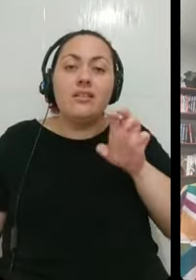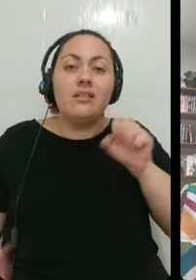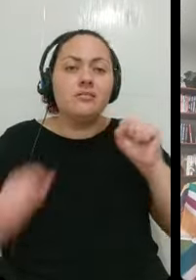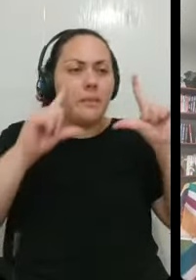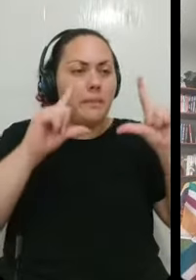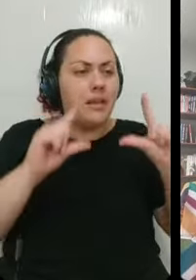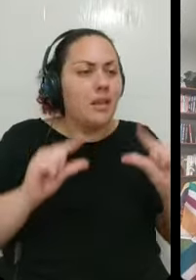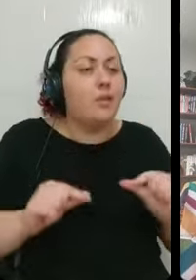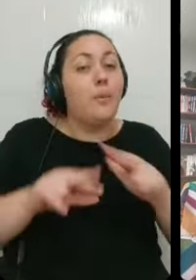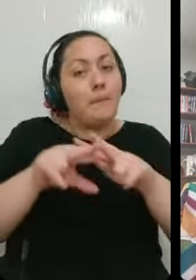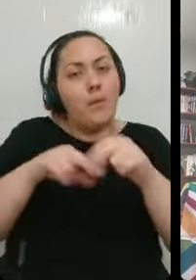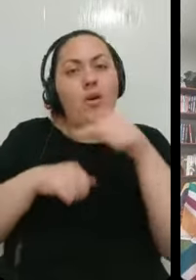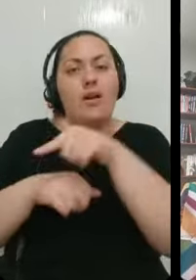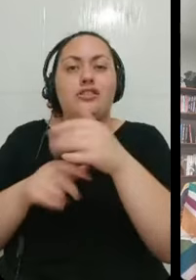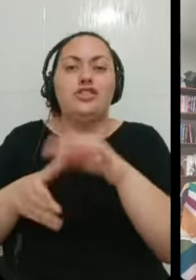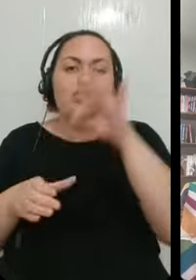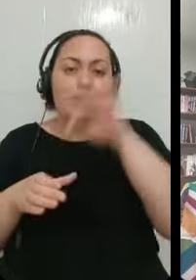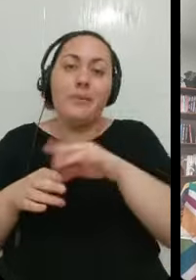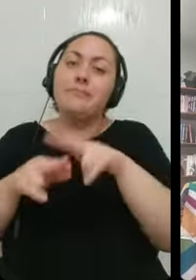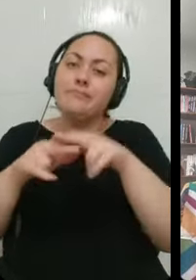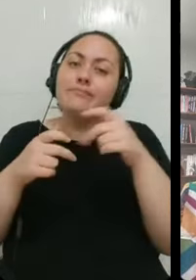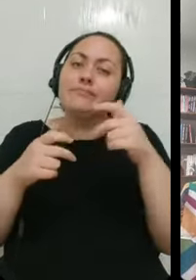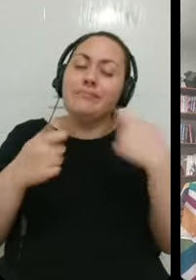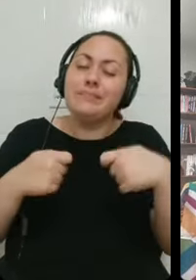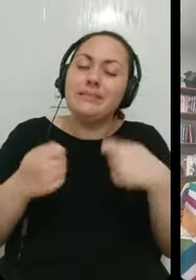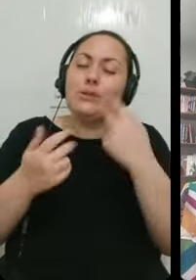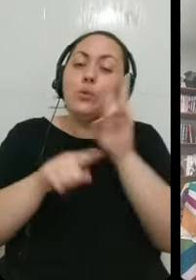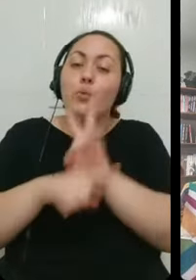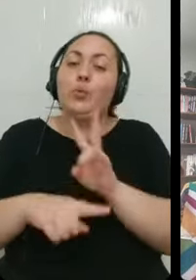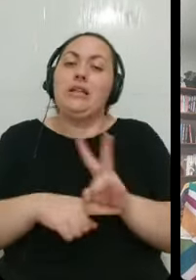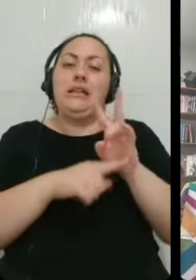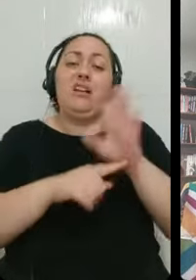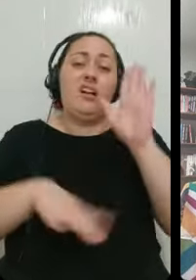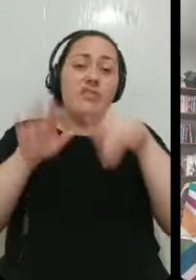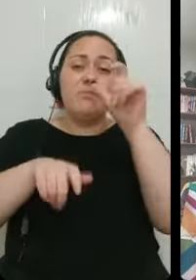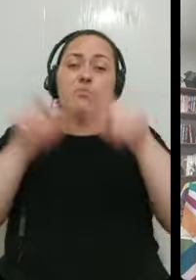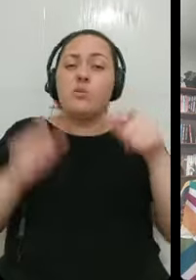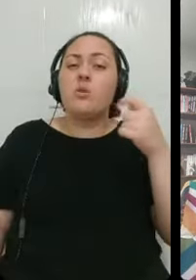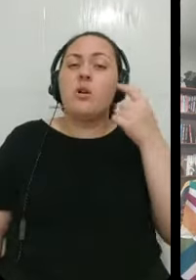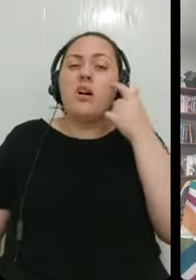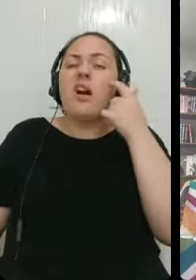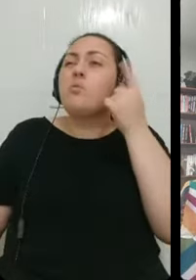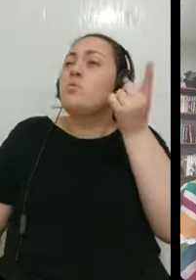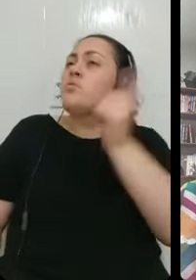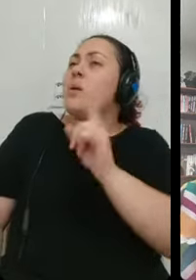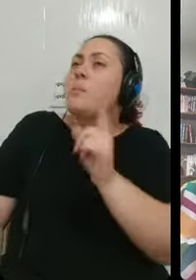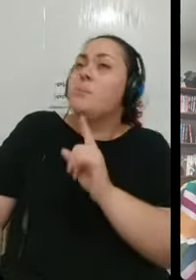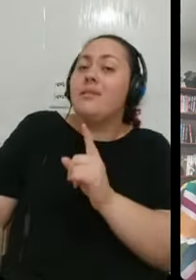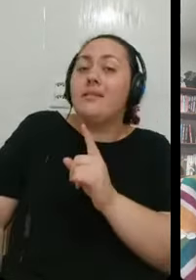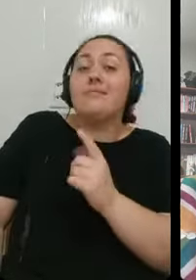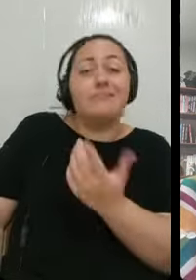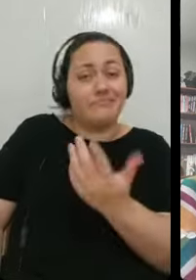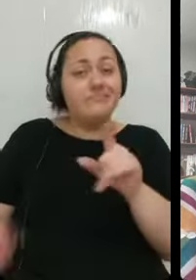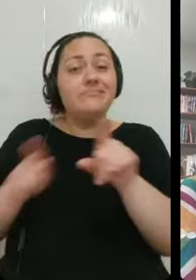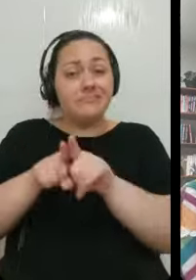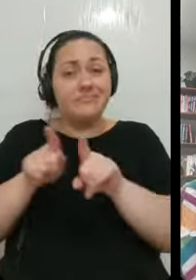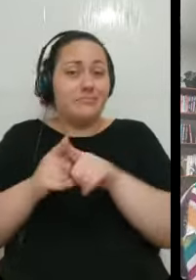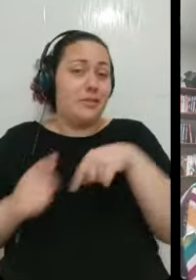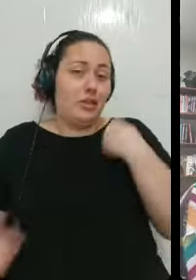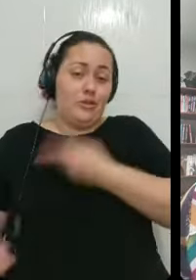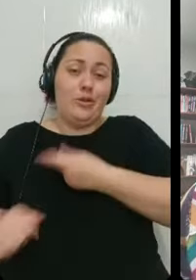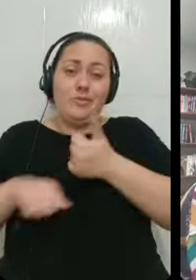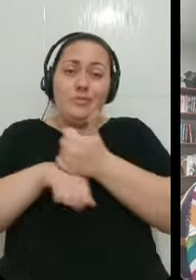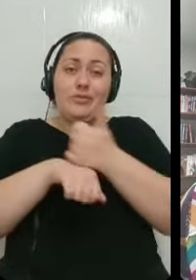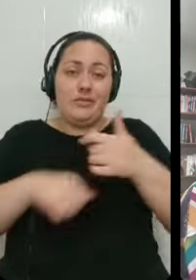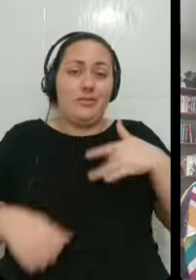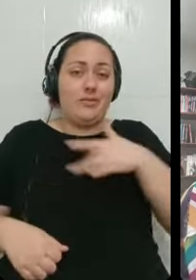é algo que a gente procura, né? Porque muitas vezes as pessoas, nossa, eu não imaginava, né? E às vezes nem nós, enquanto profissional da saúde, a gente